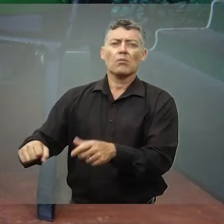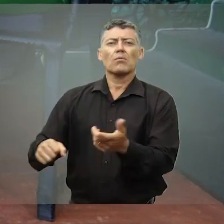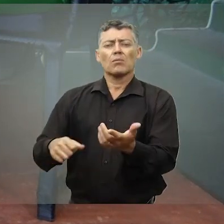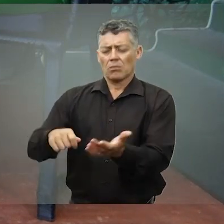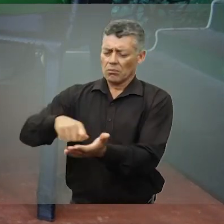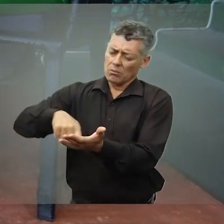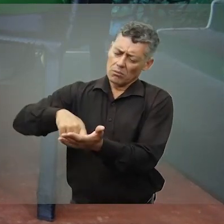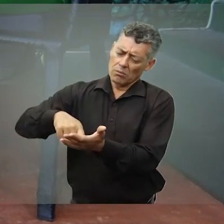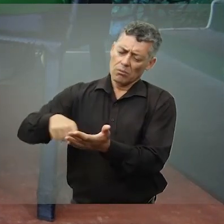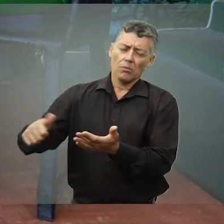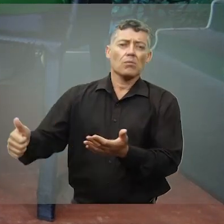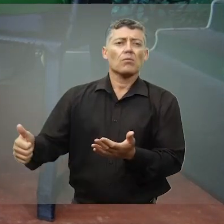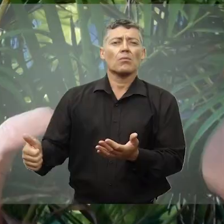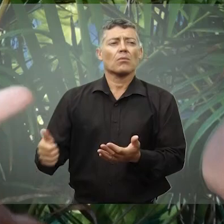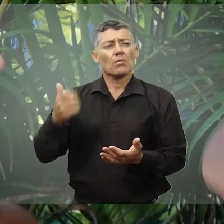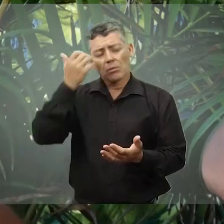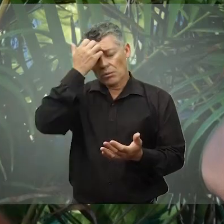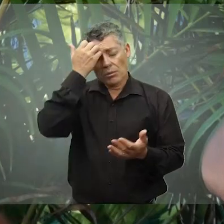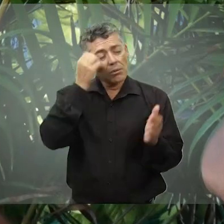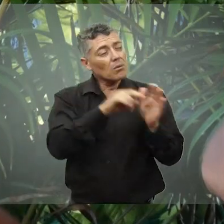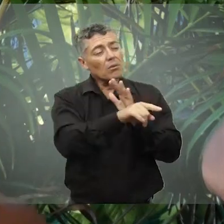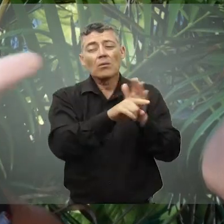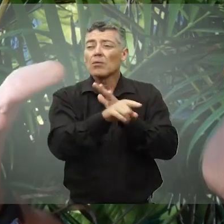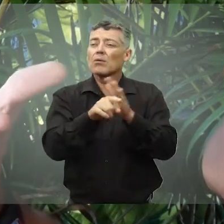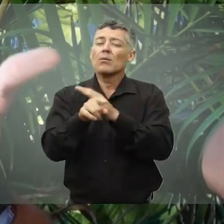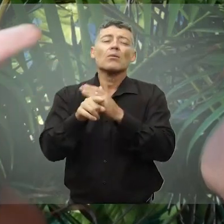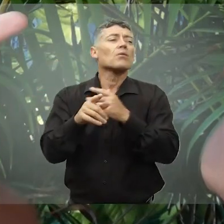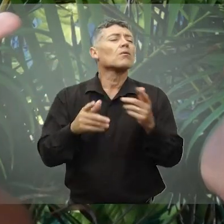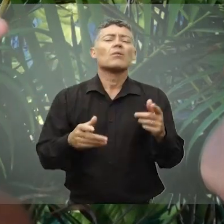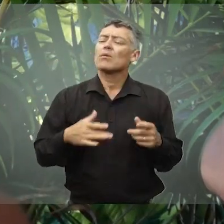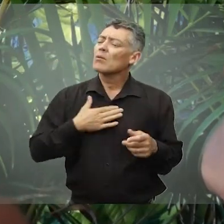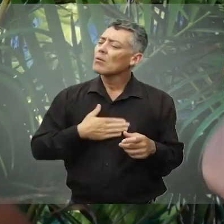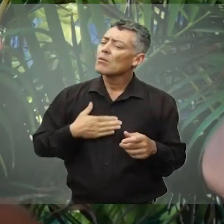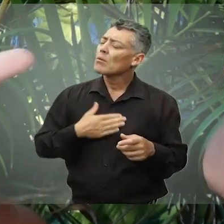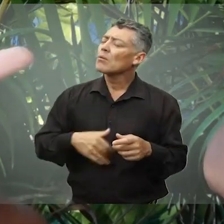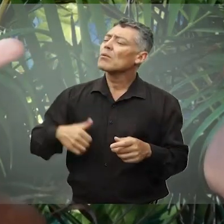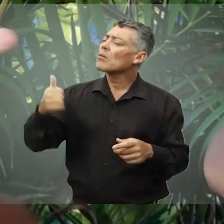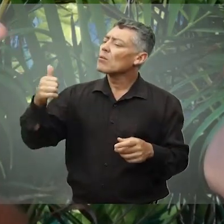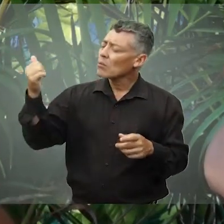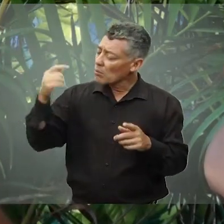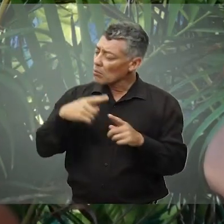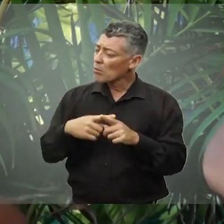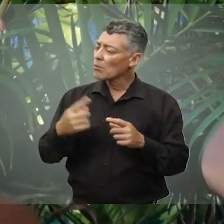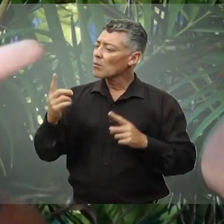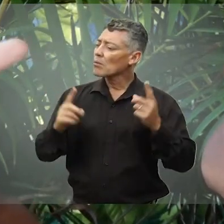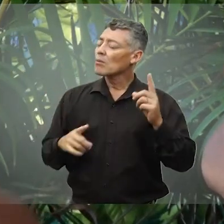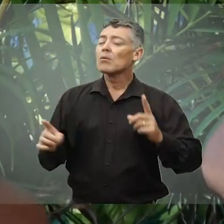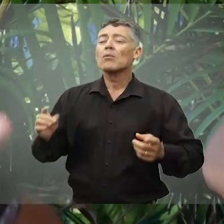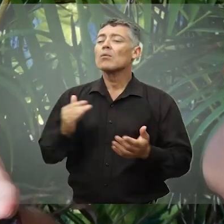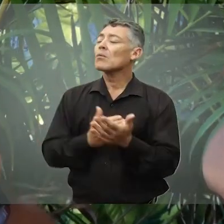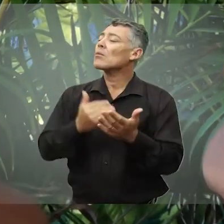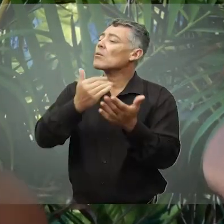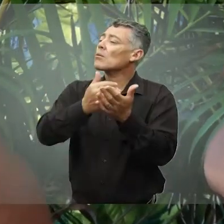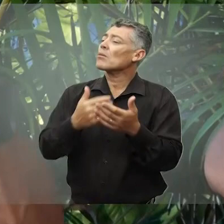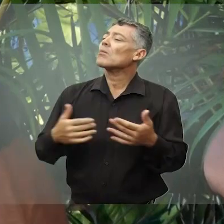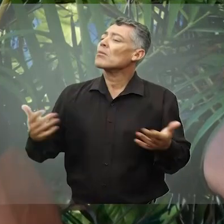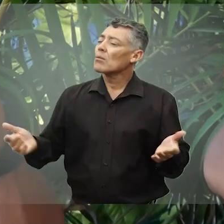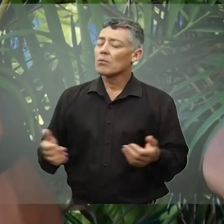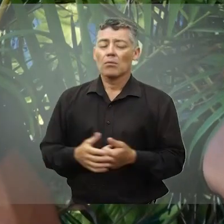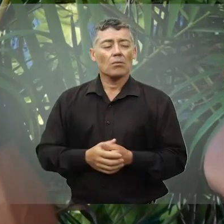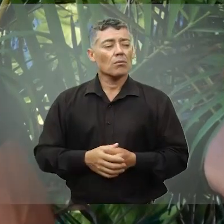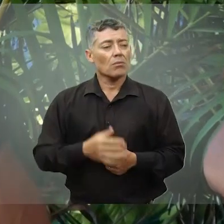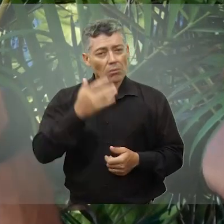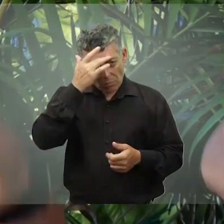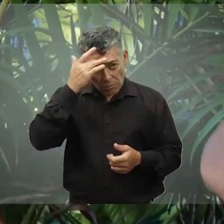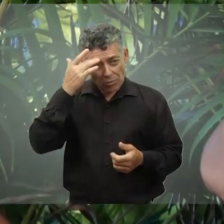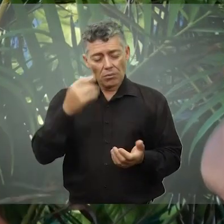você preenche. E lá perguntava, qual música que você gostou mais? Quem passou aqui com mais animado? Qual foi o melhor bloco? E aquela